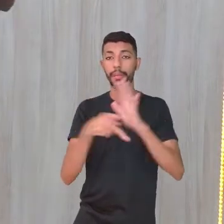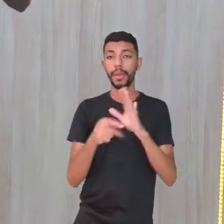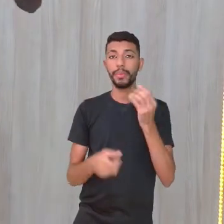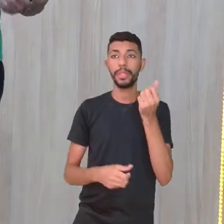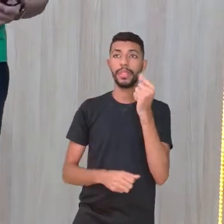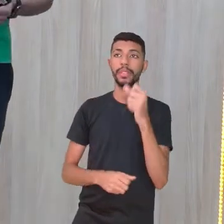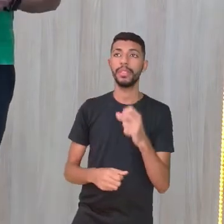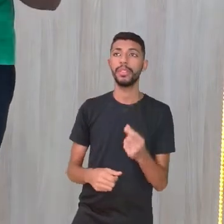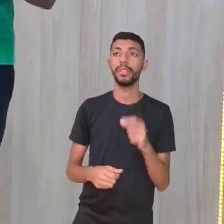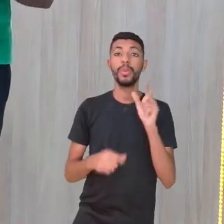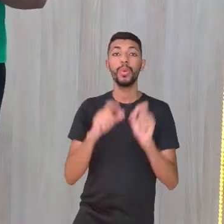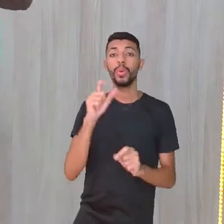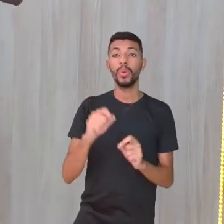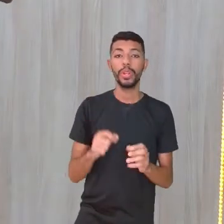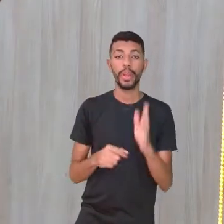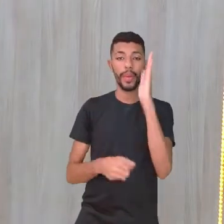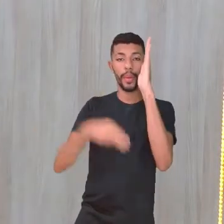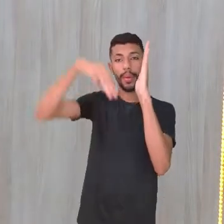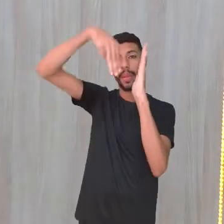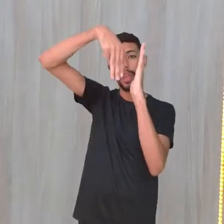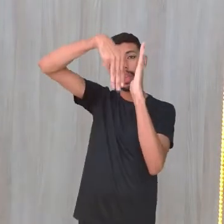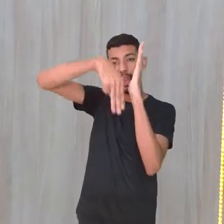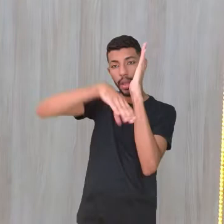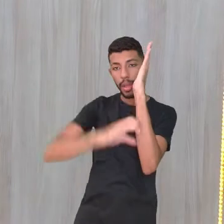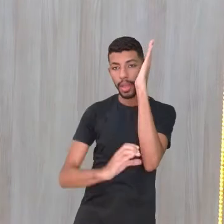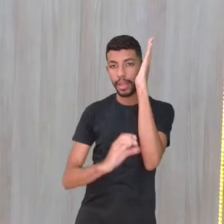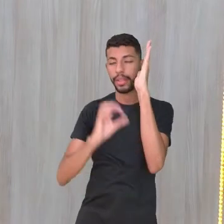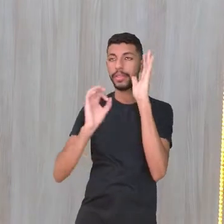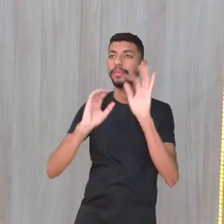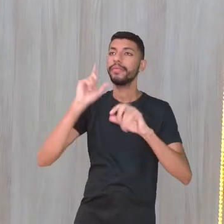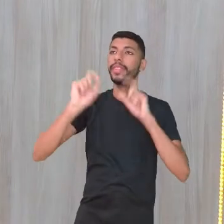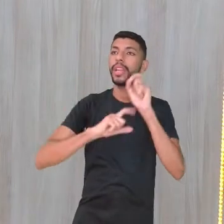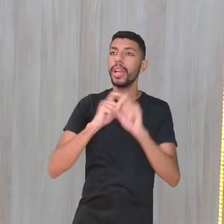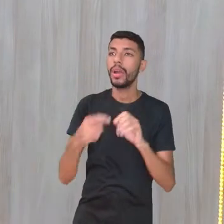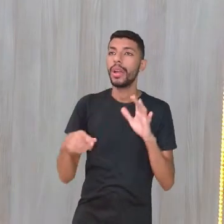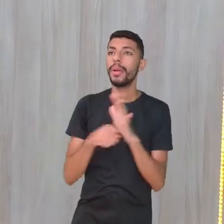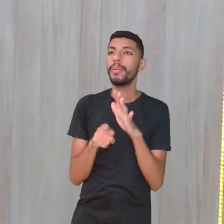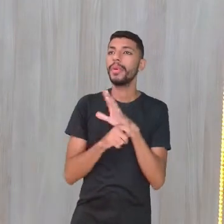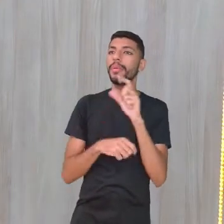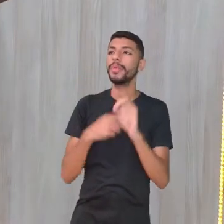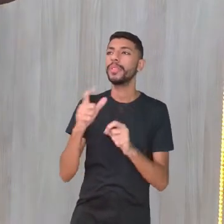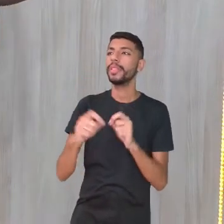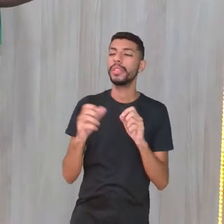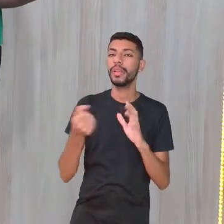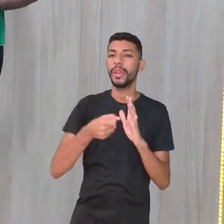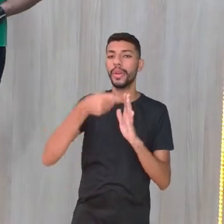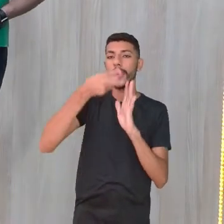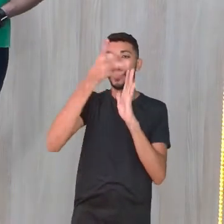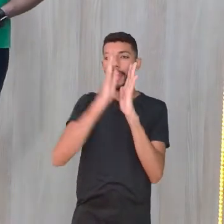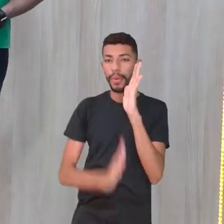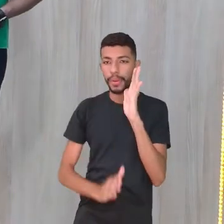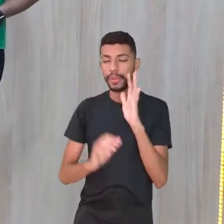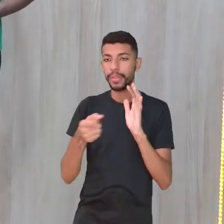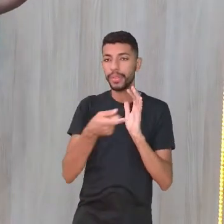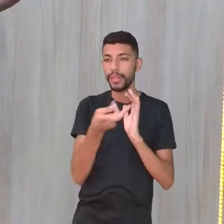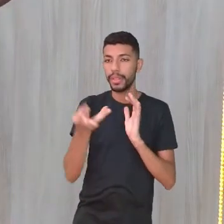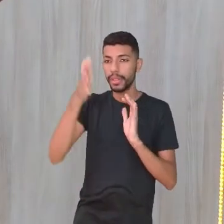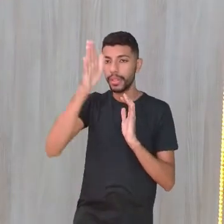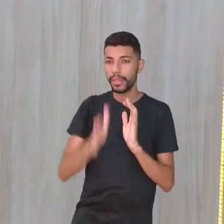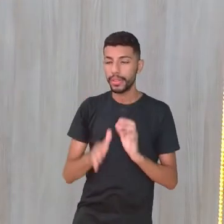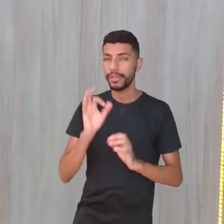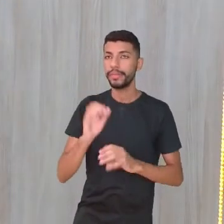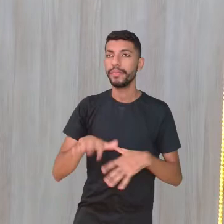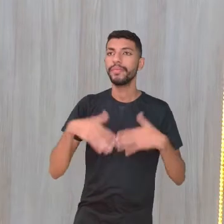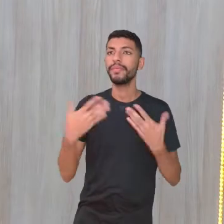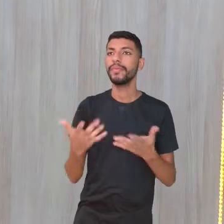da equivalência, sendo que com um método mais prático, né? O método da fatoração. Beleza? E depois que esses